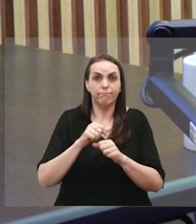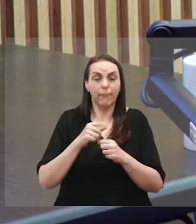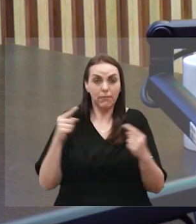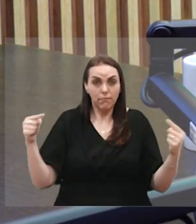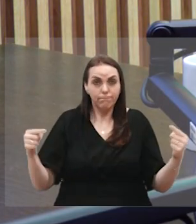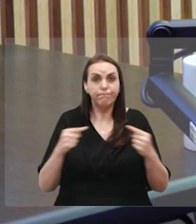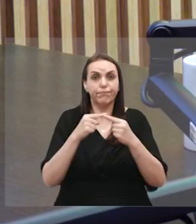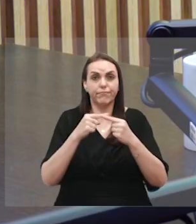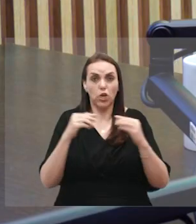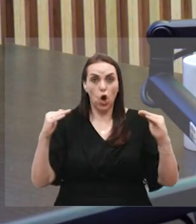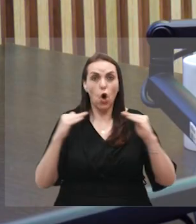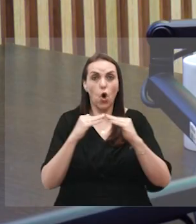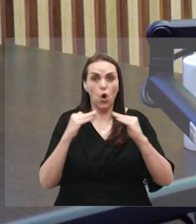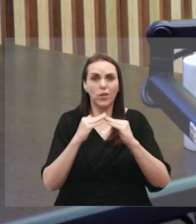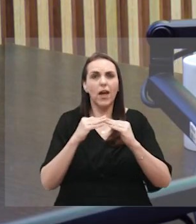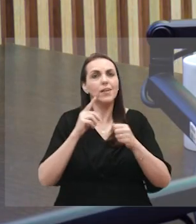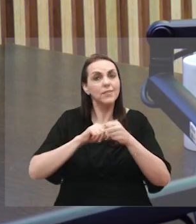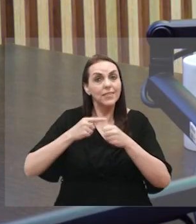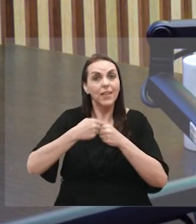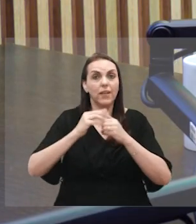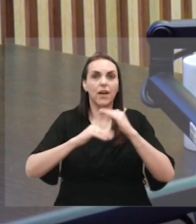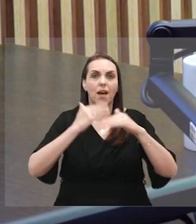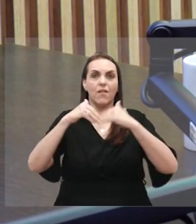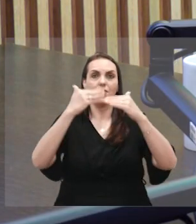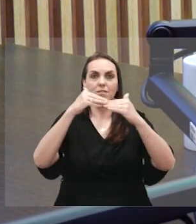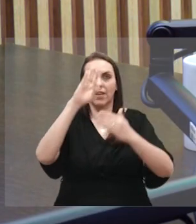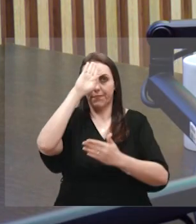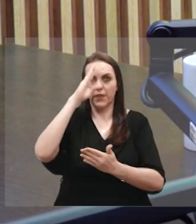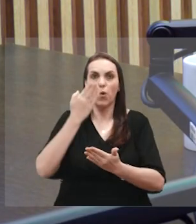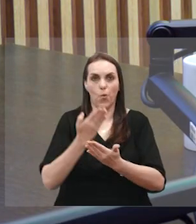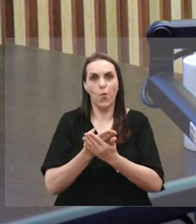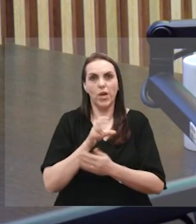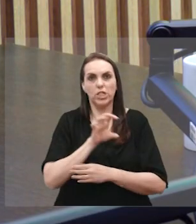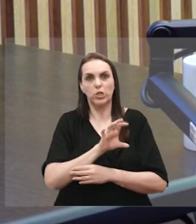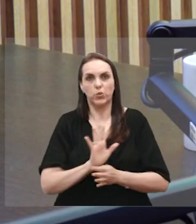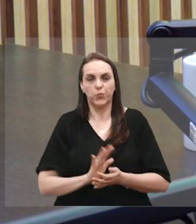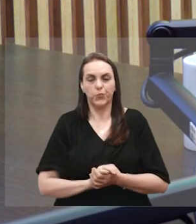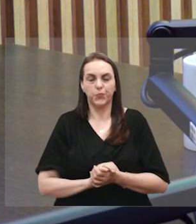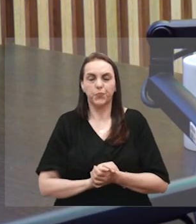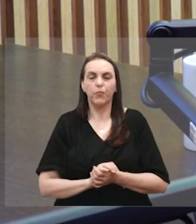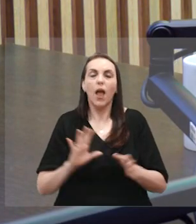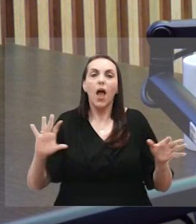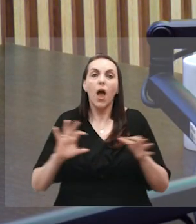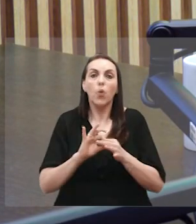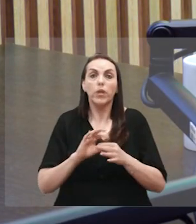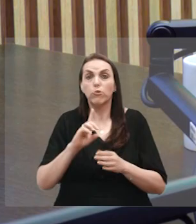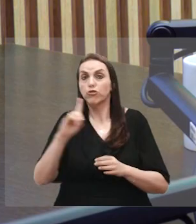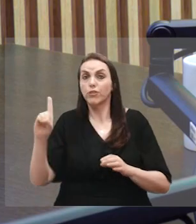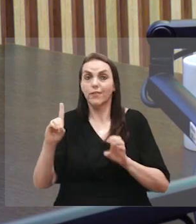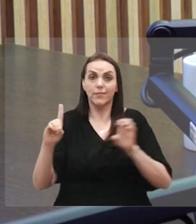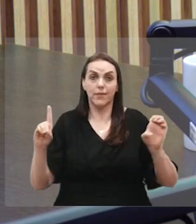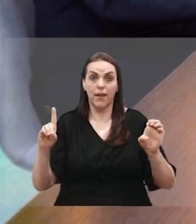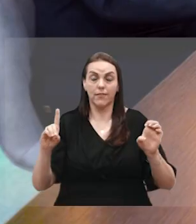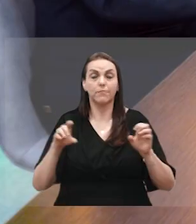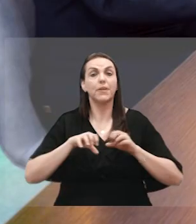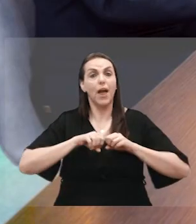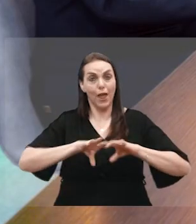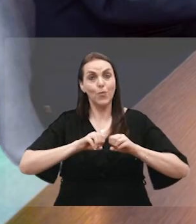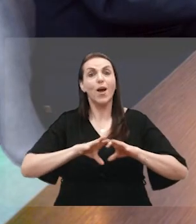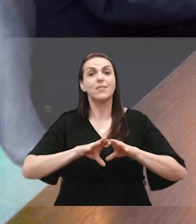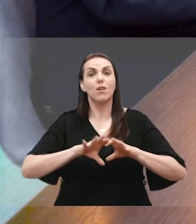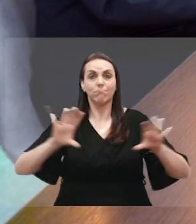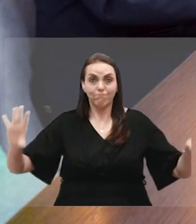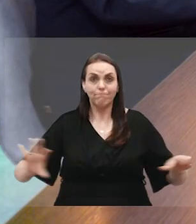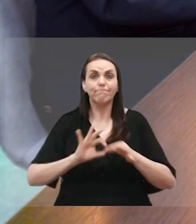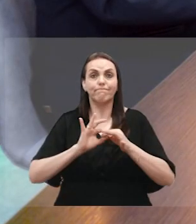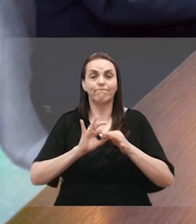convergir e tentar fazer a cidade avançar. Eu acredito nisso. Uma coisa que nos une, por exemplo, direita e esquerda, é a questão da educação. Claro